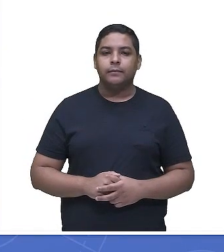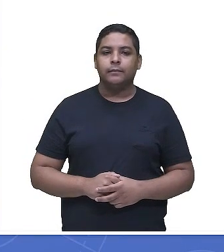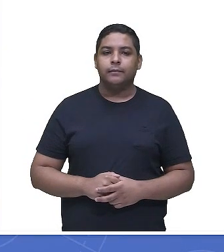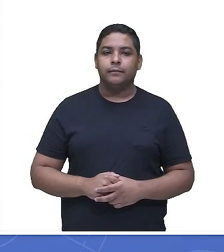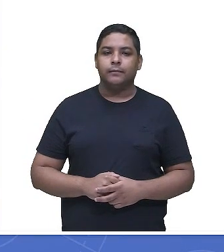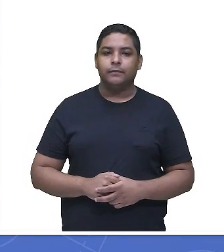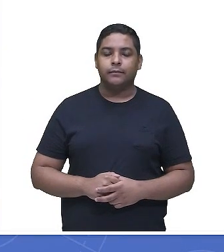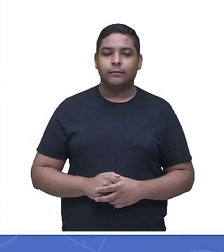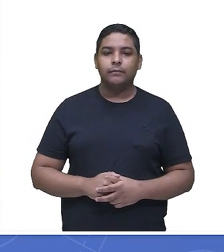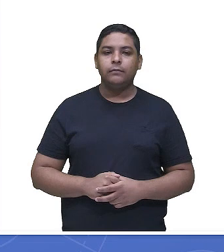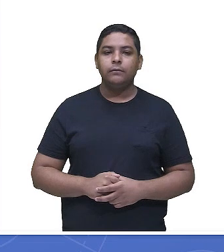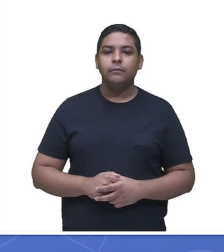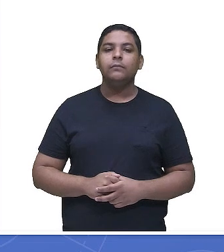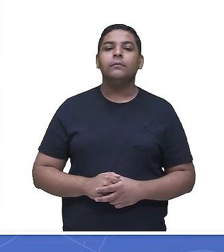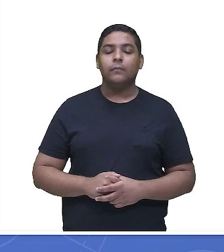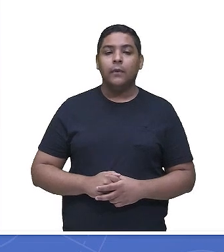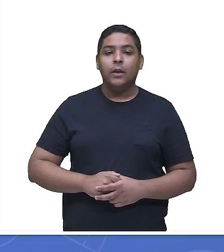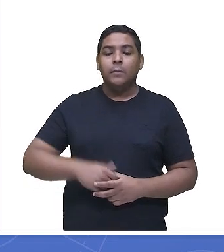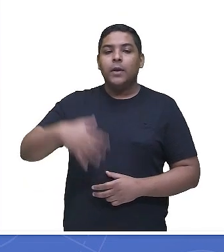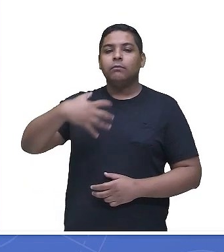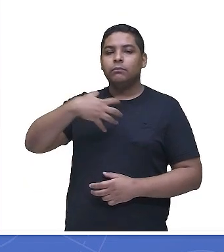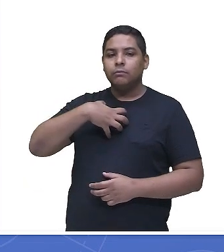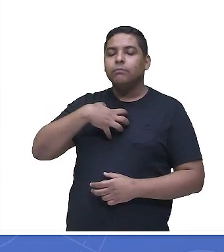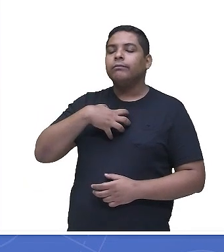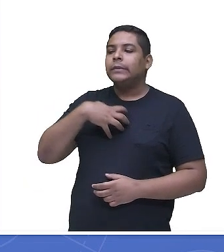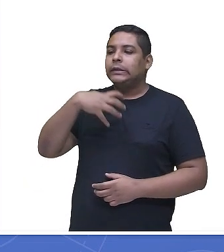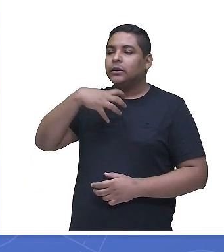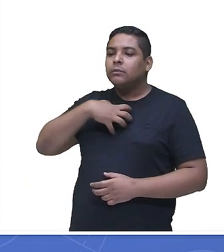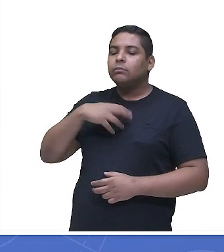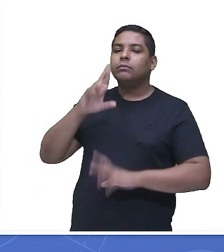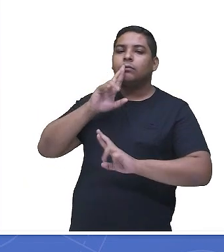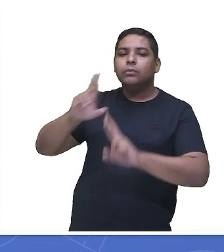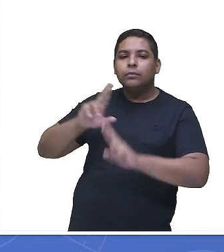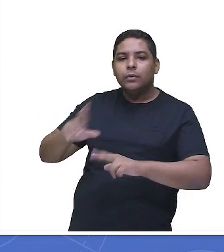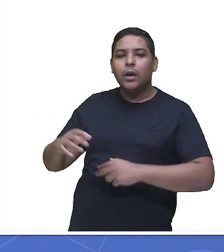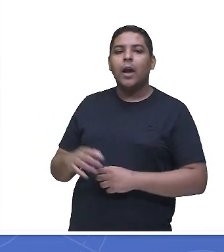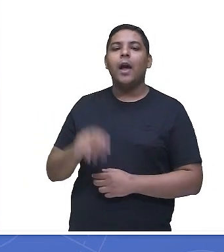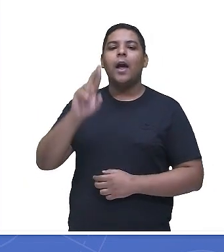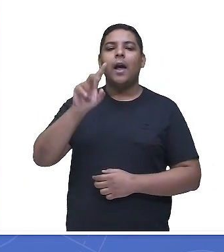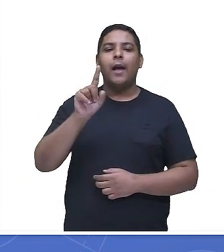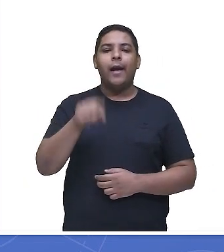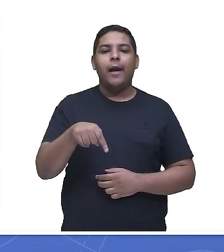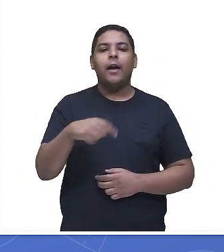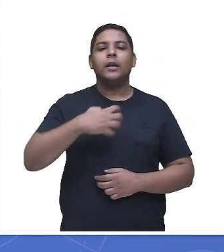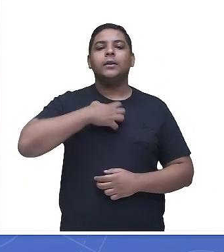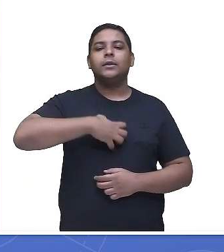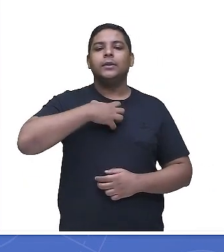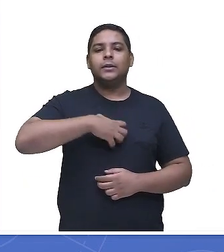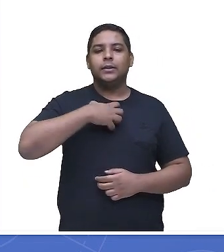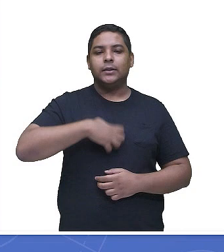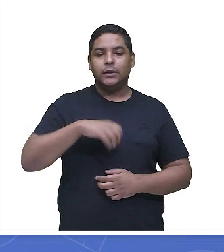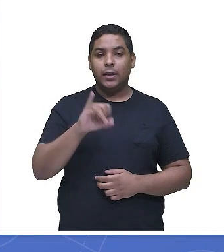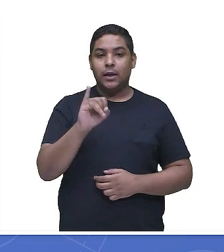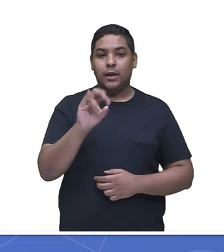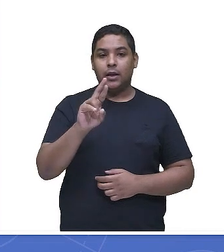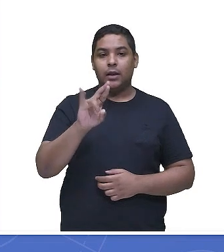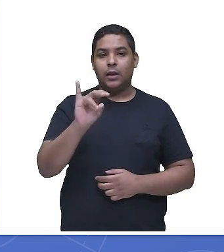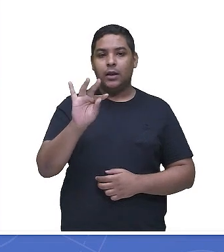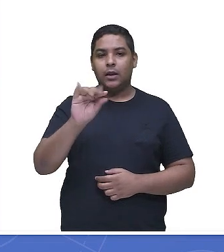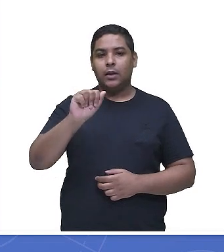eles respondem a estímulos. O nome dessa característica é irritabilidade. Não é necessariamente que é